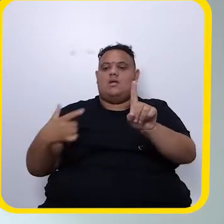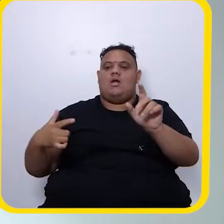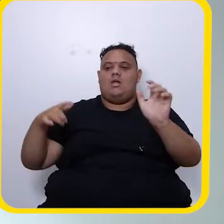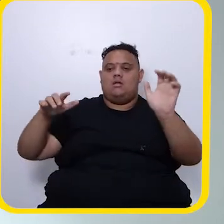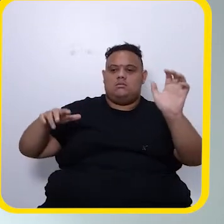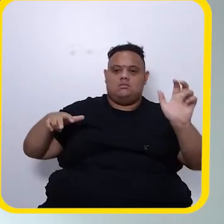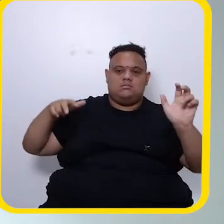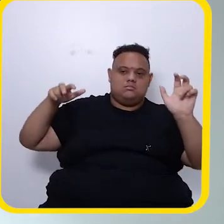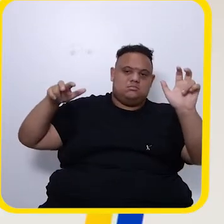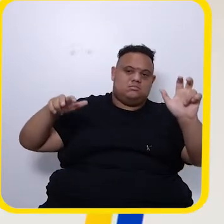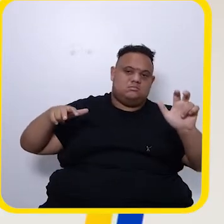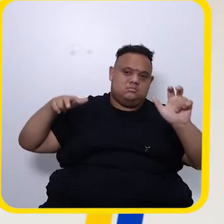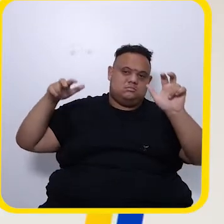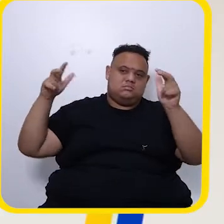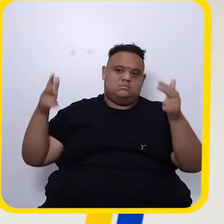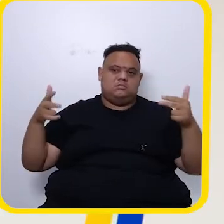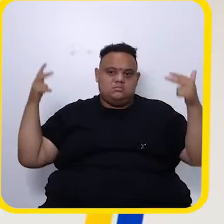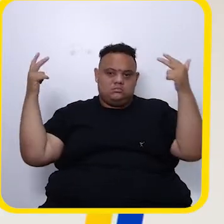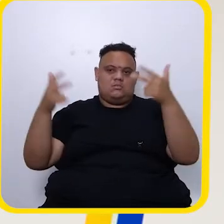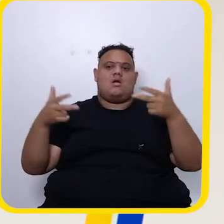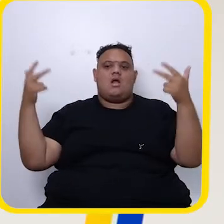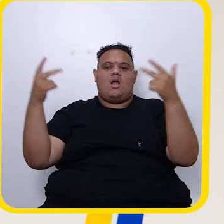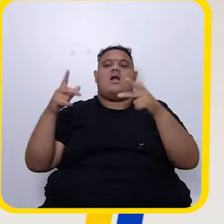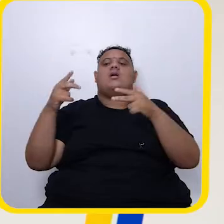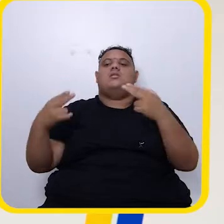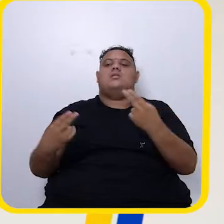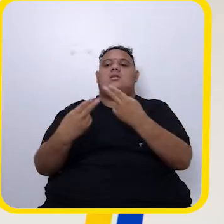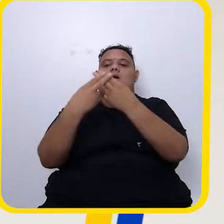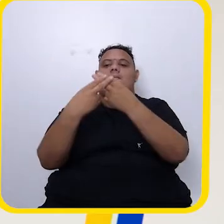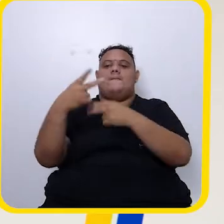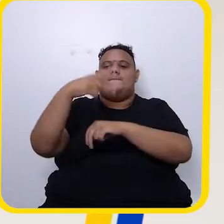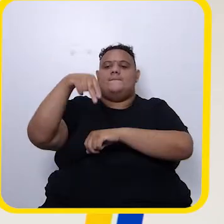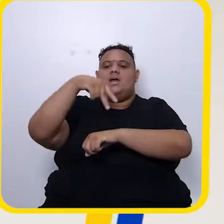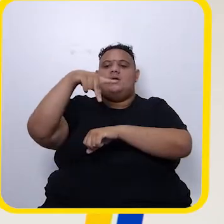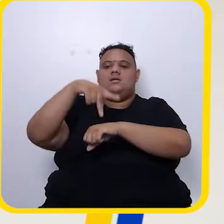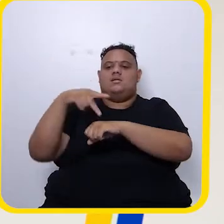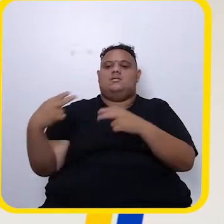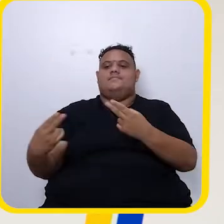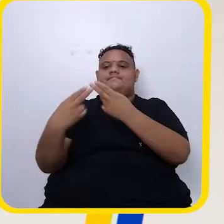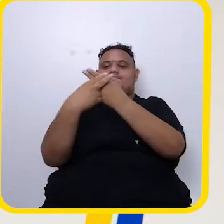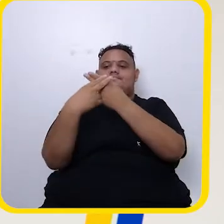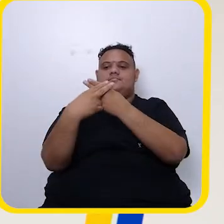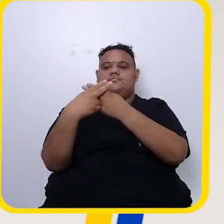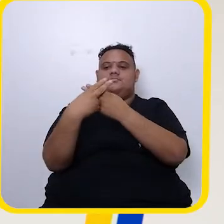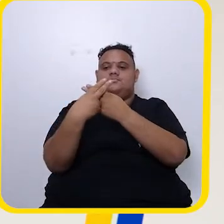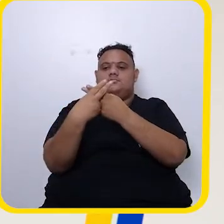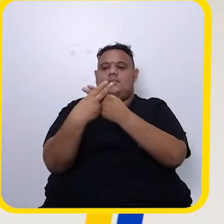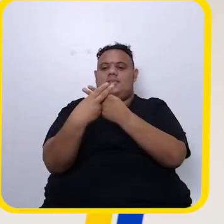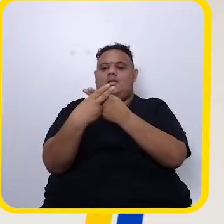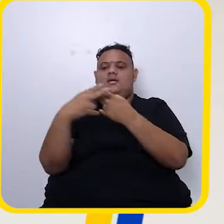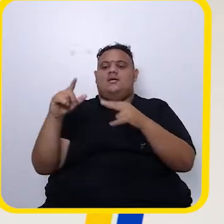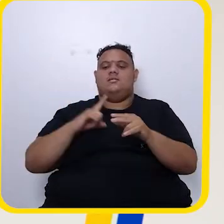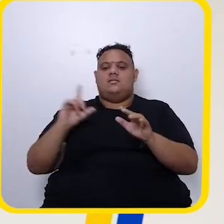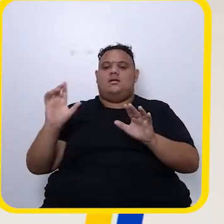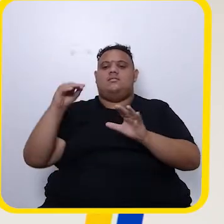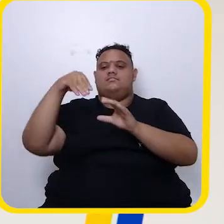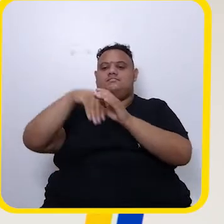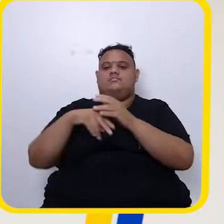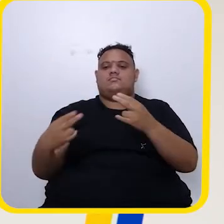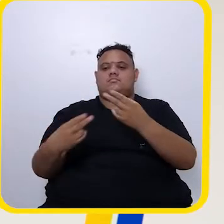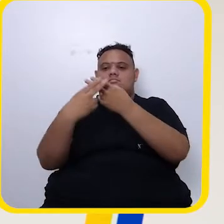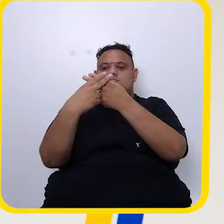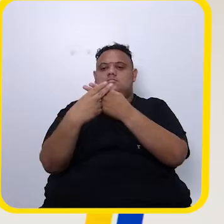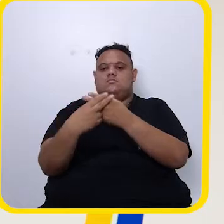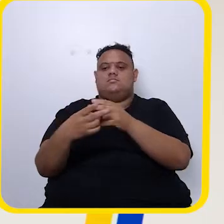do reggae, Bob Marley, que vem de onde? Da Jamaica, né, um país das grandes Antilhas, da parte insular da América